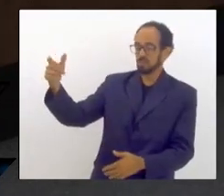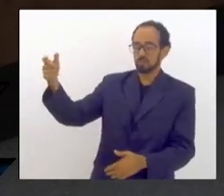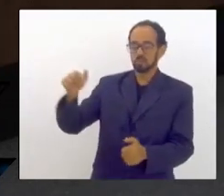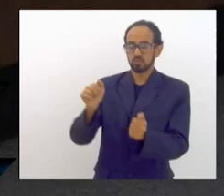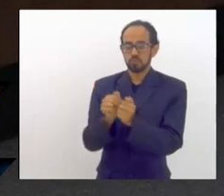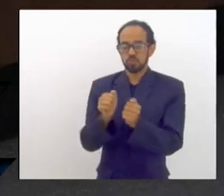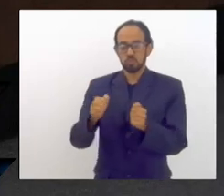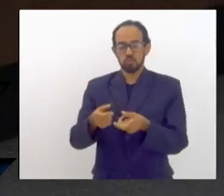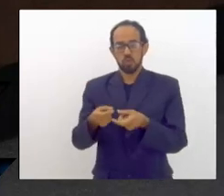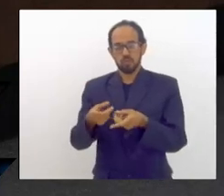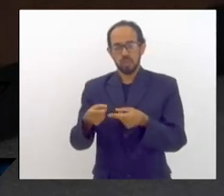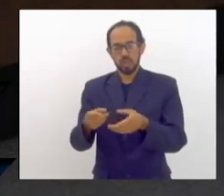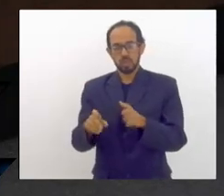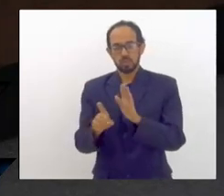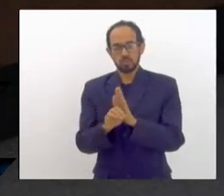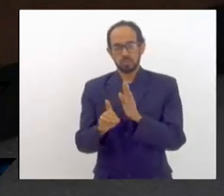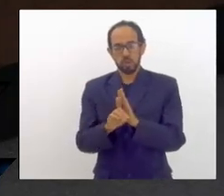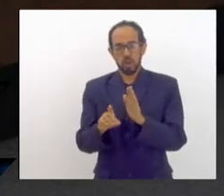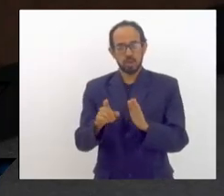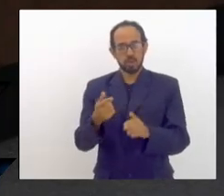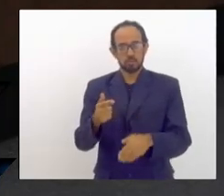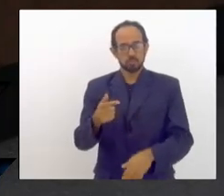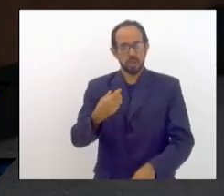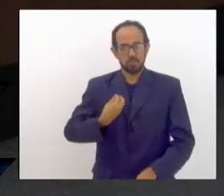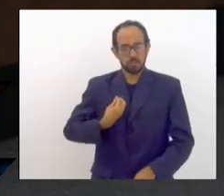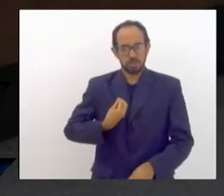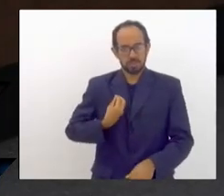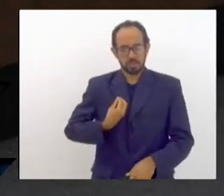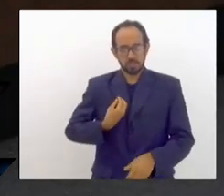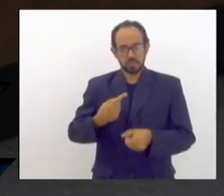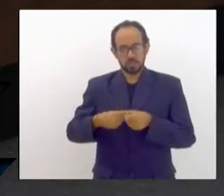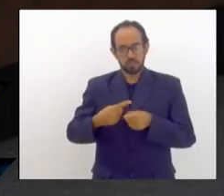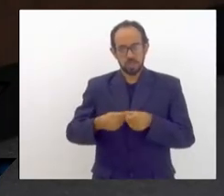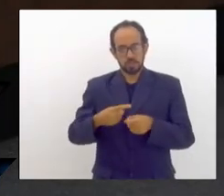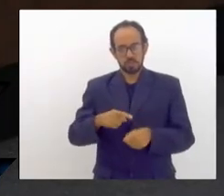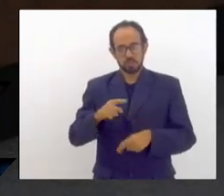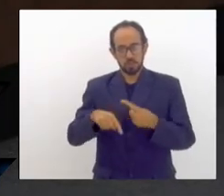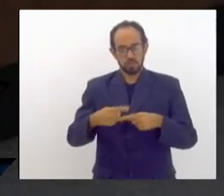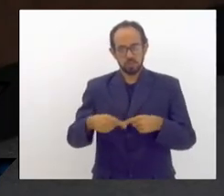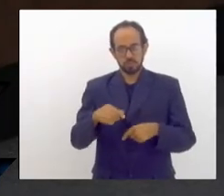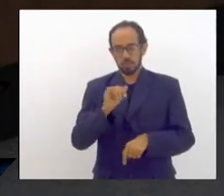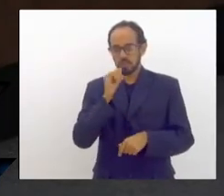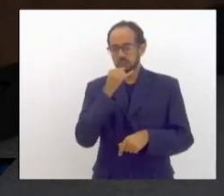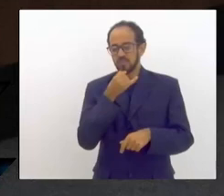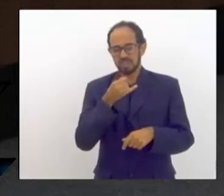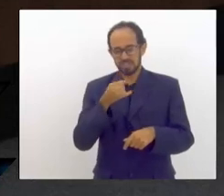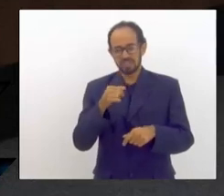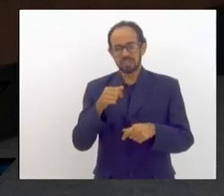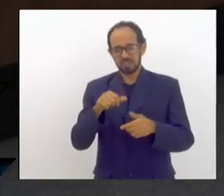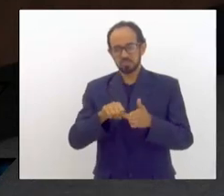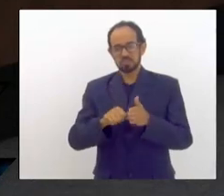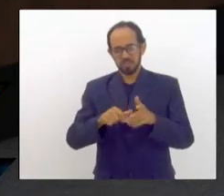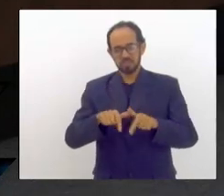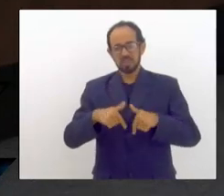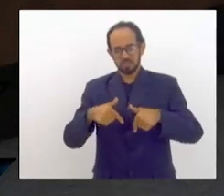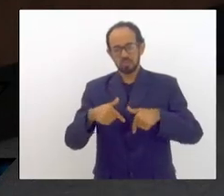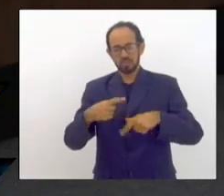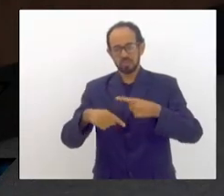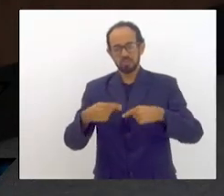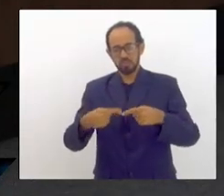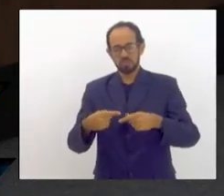traficante de drogas, e ele não estava na cidade. Foi muito infeliz depois, nas primeiras ações